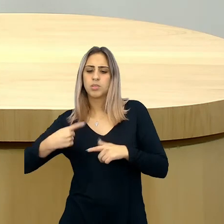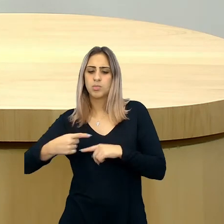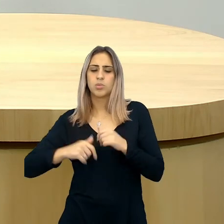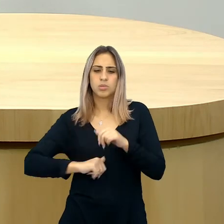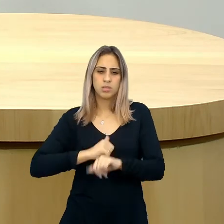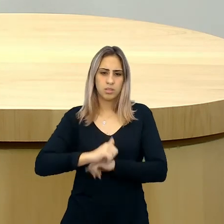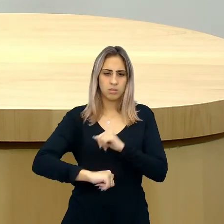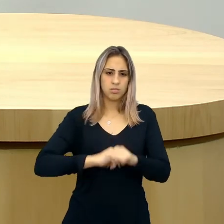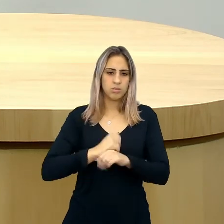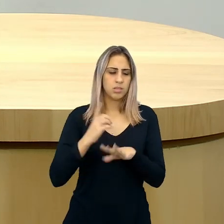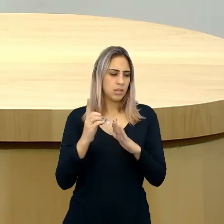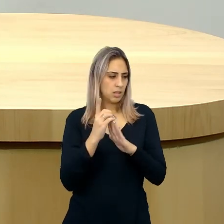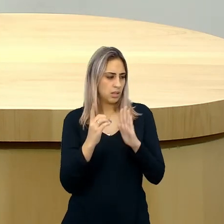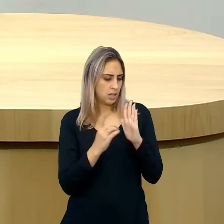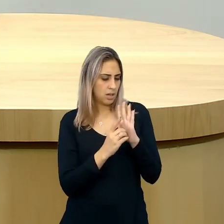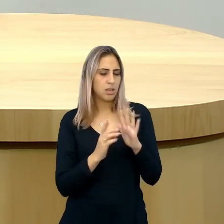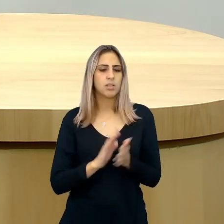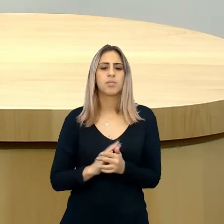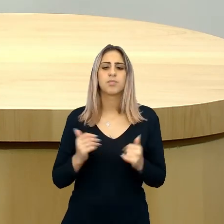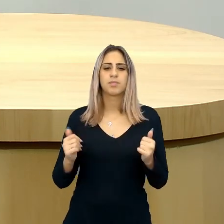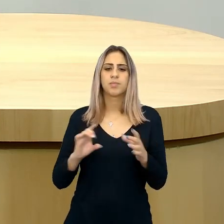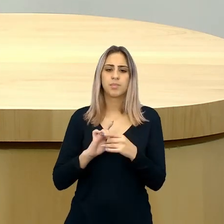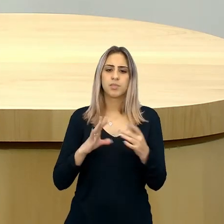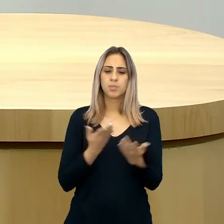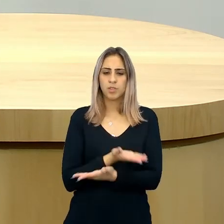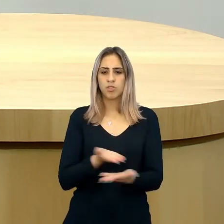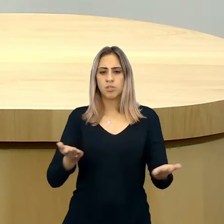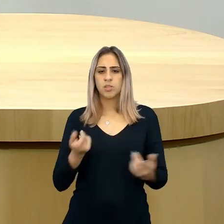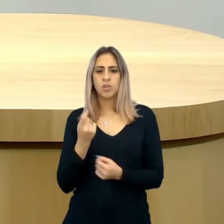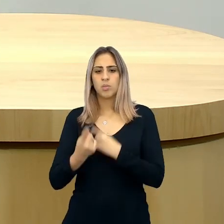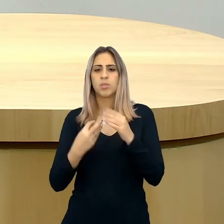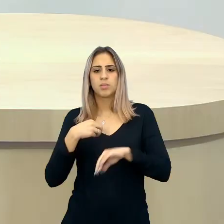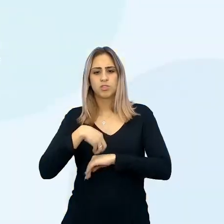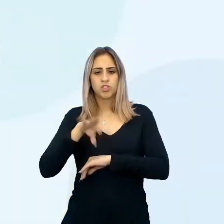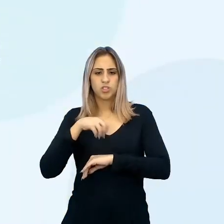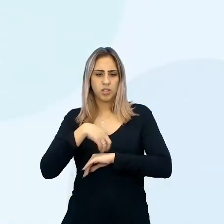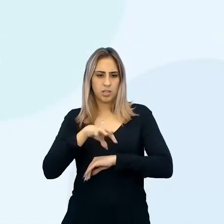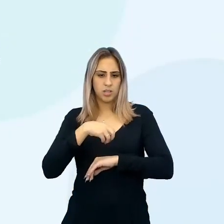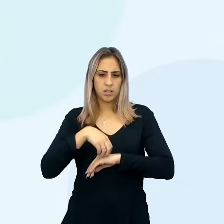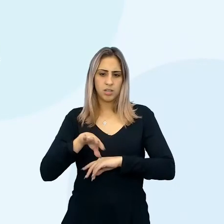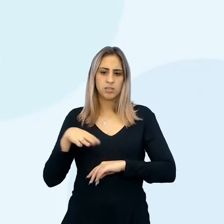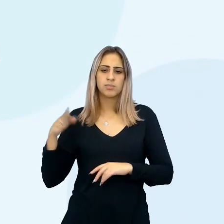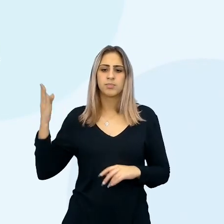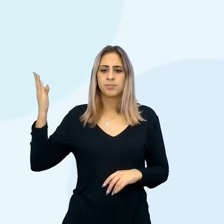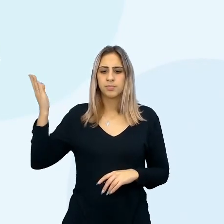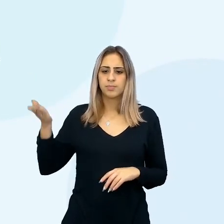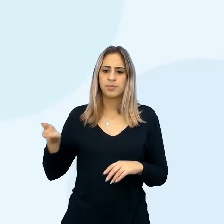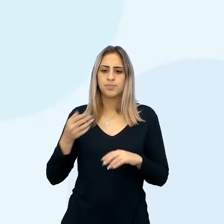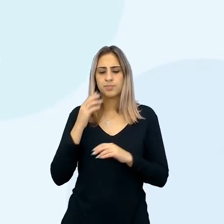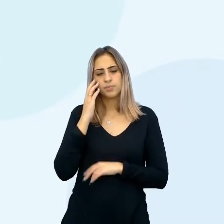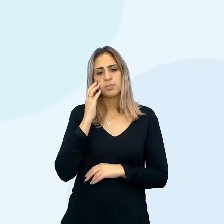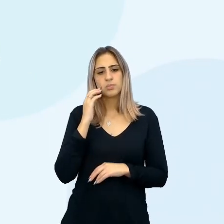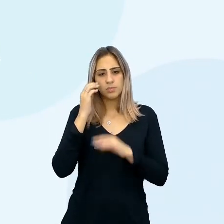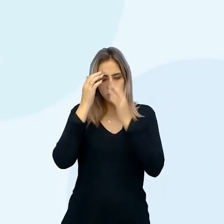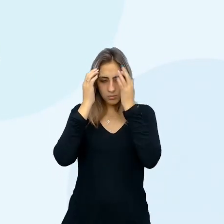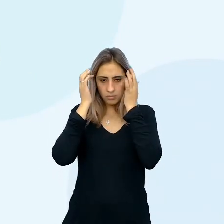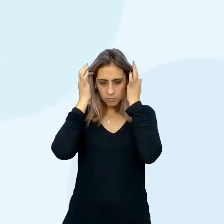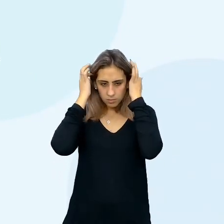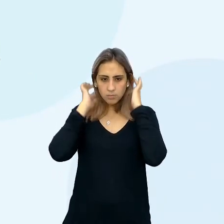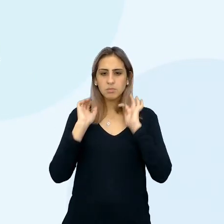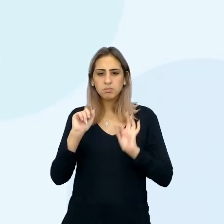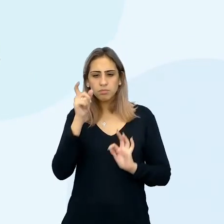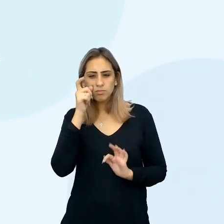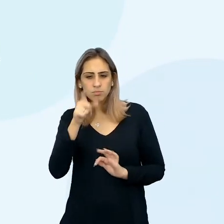décadas, enfim, né? Bom, aí eu deixo para vocês algumas sugestões, né, para quem se interessou muito especialmente por esse